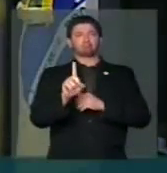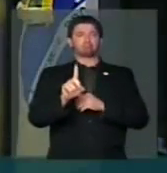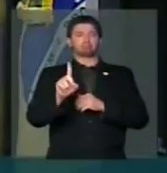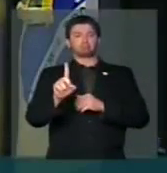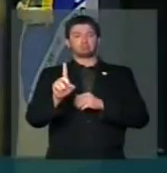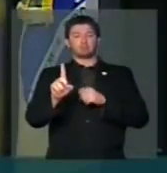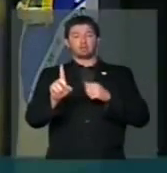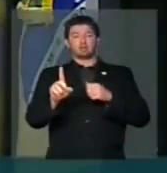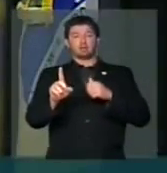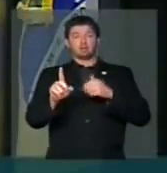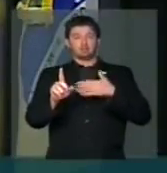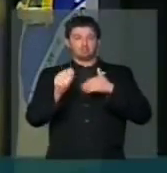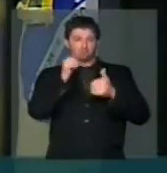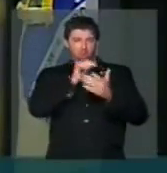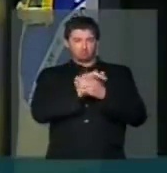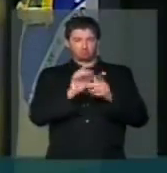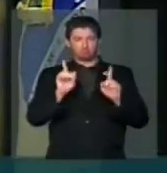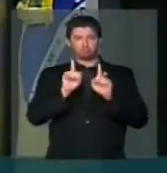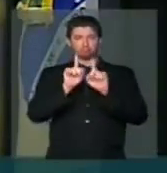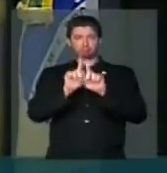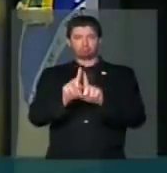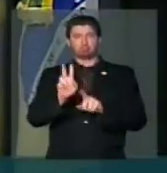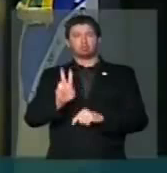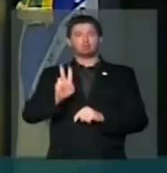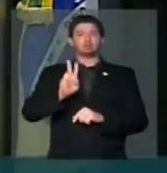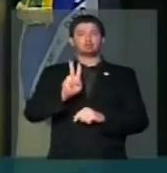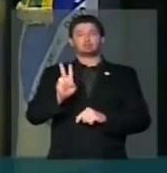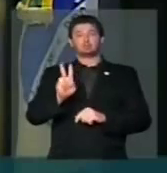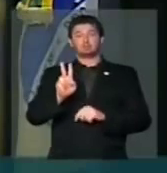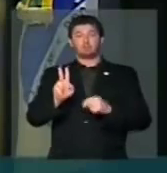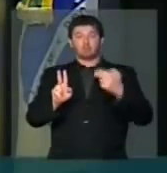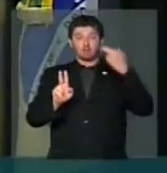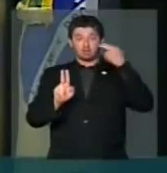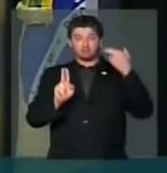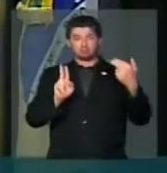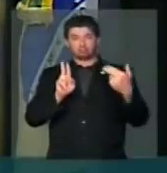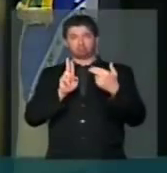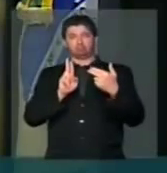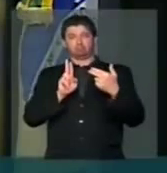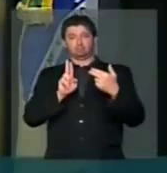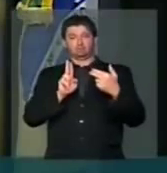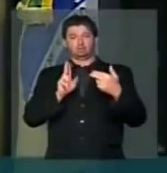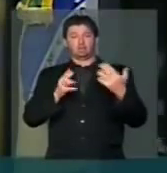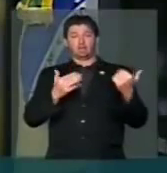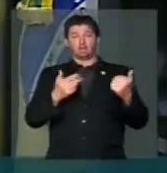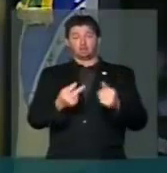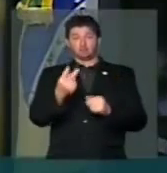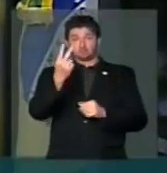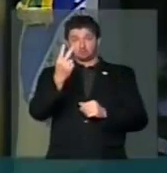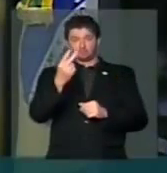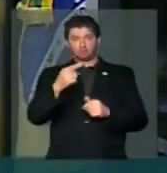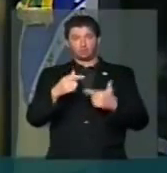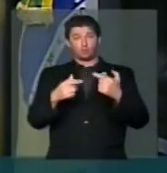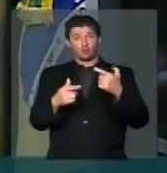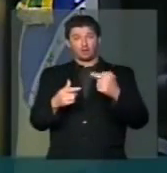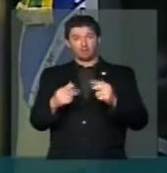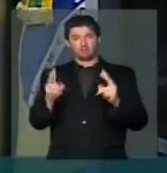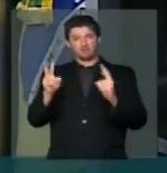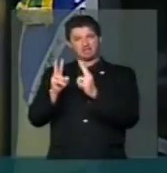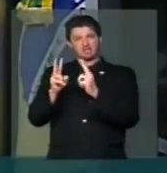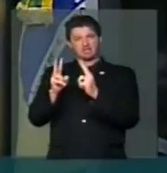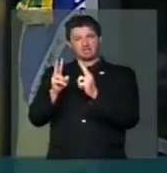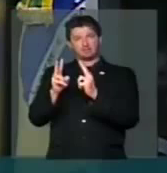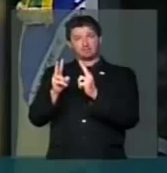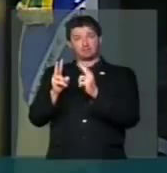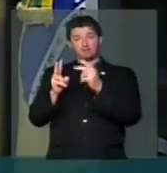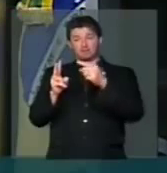acompanhado pela mãe dos meus filhos, quando fomos assaltados por dois adolescentes armados.